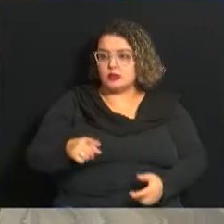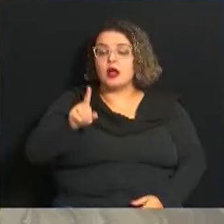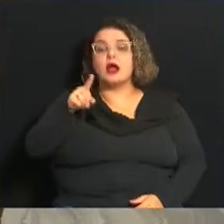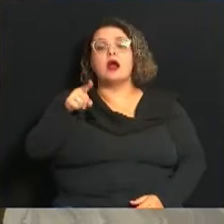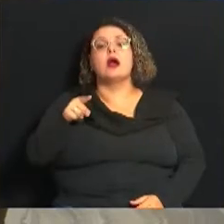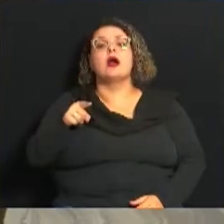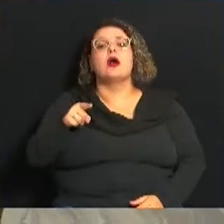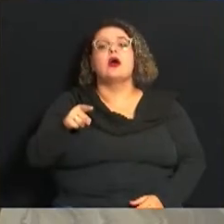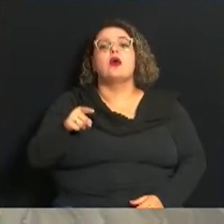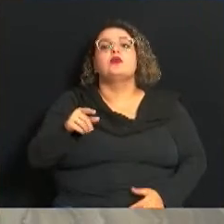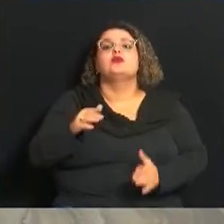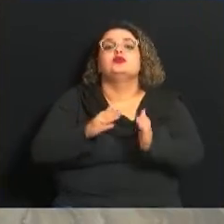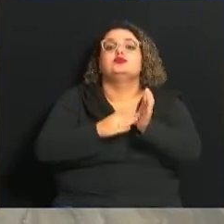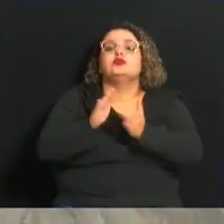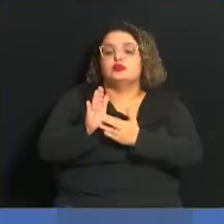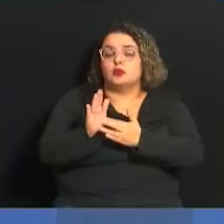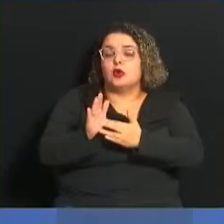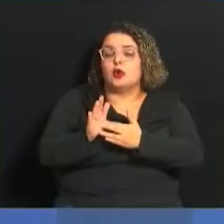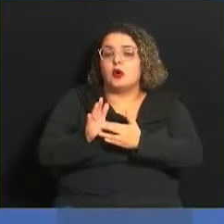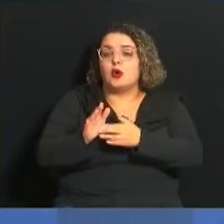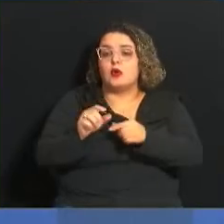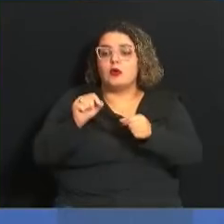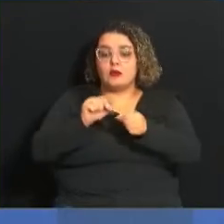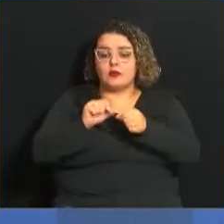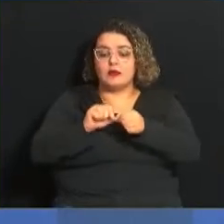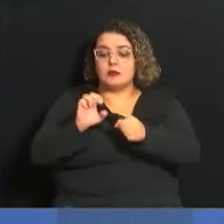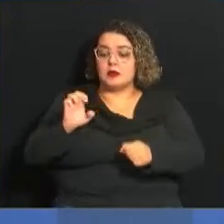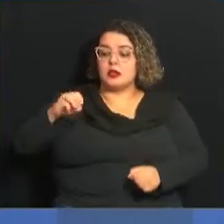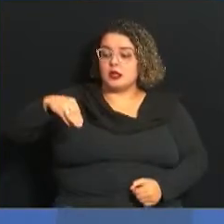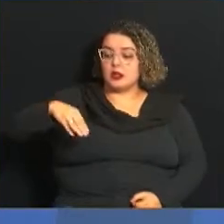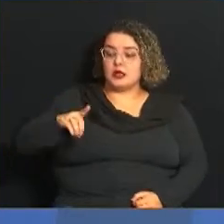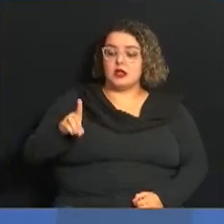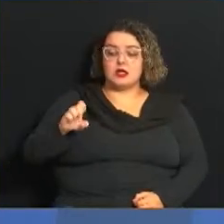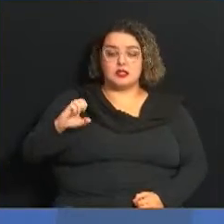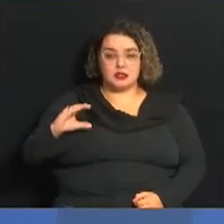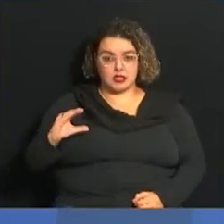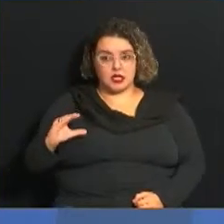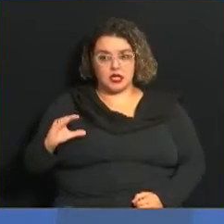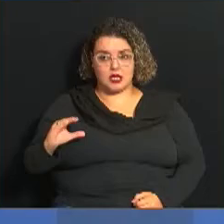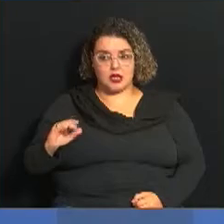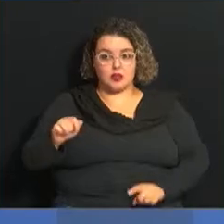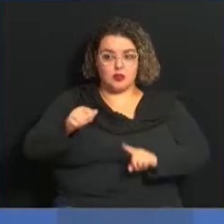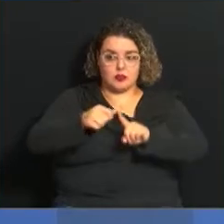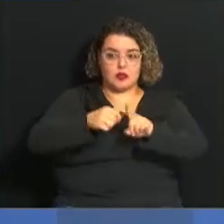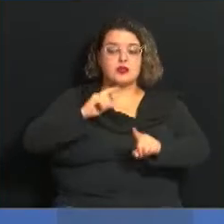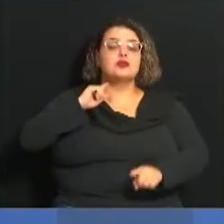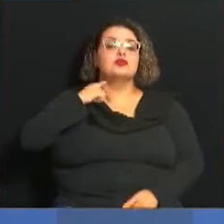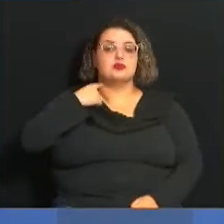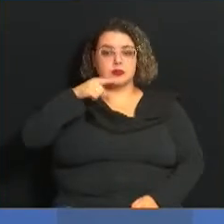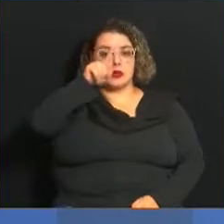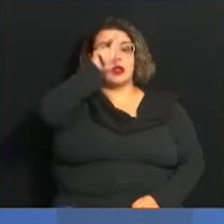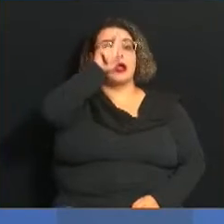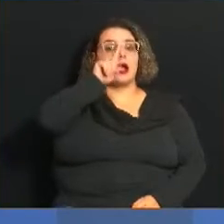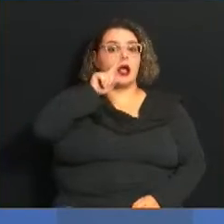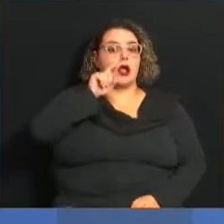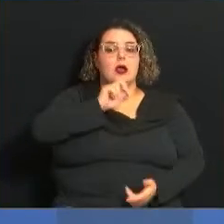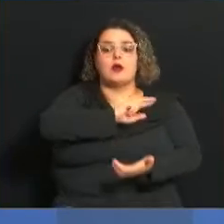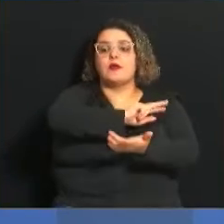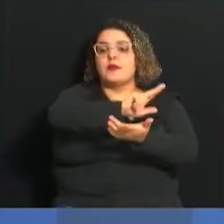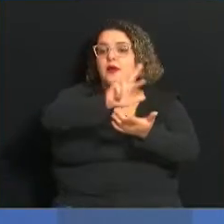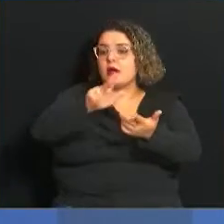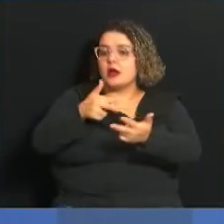moradores de Campinas que é promovido pela INDEC. A gente está no Maio Amarelo, ainda está acontecendo um monte